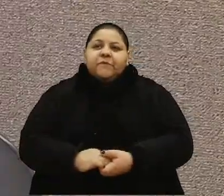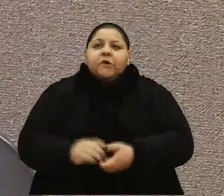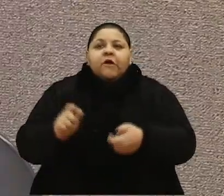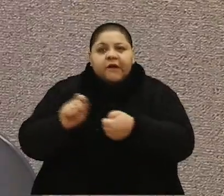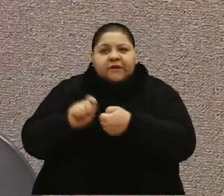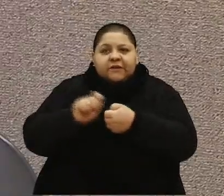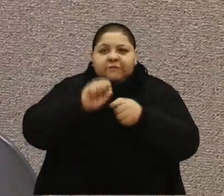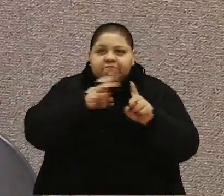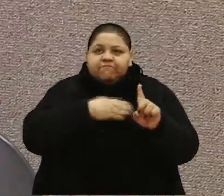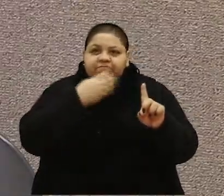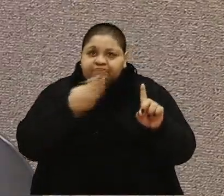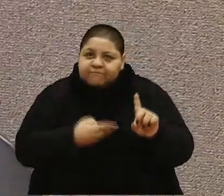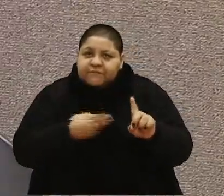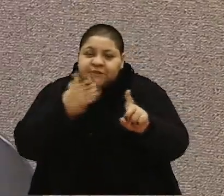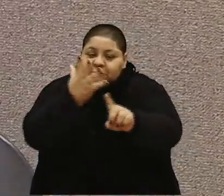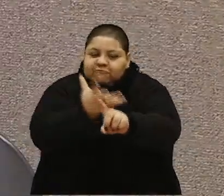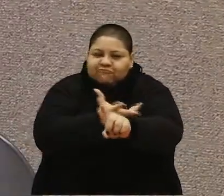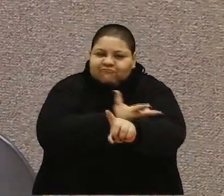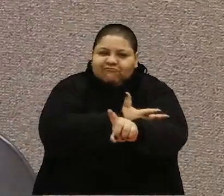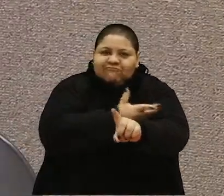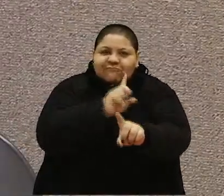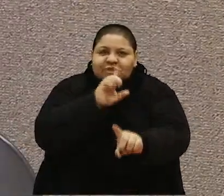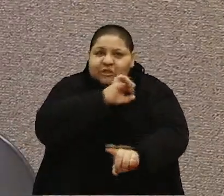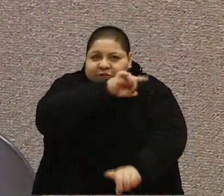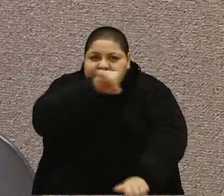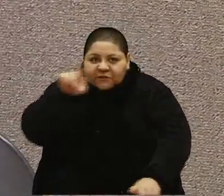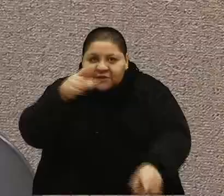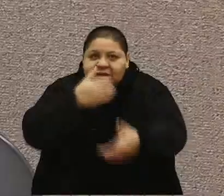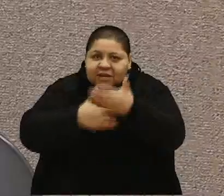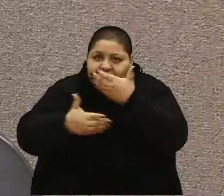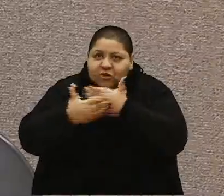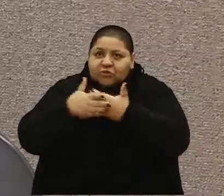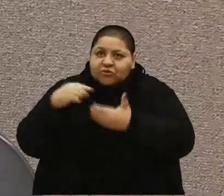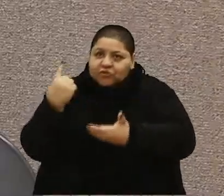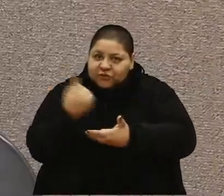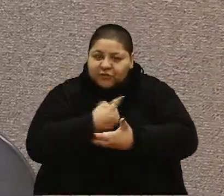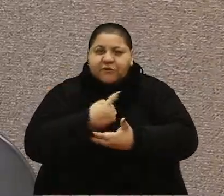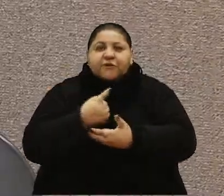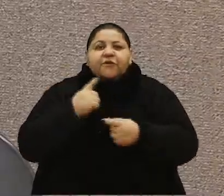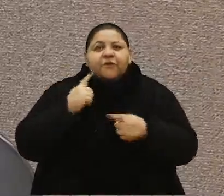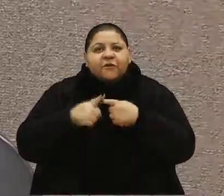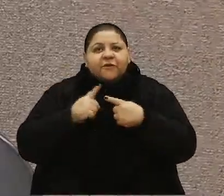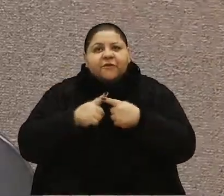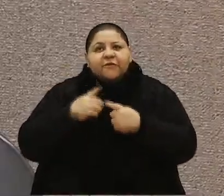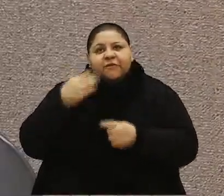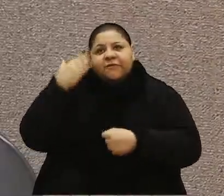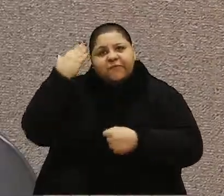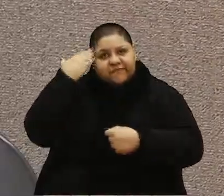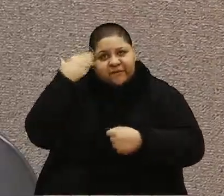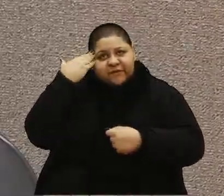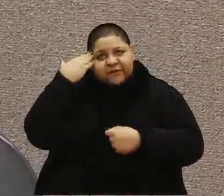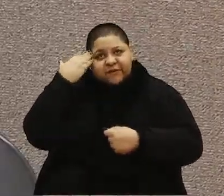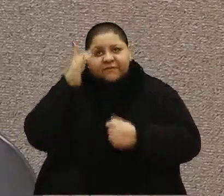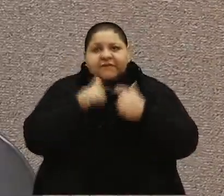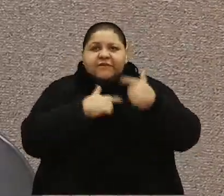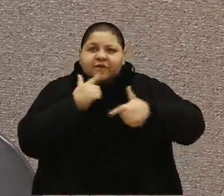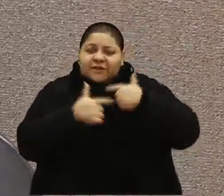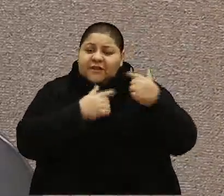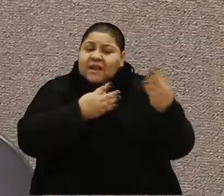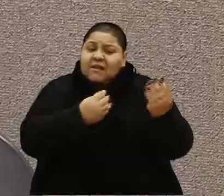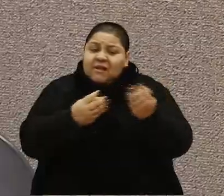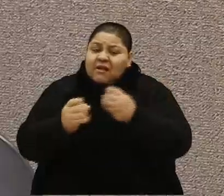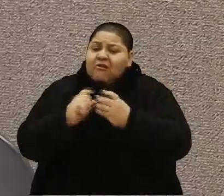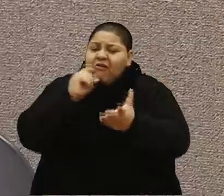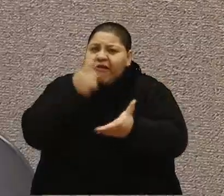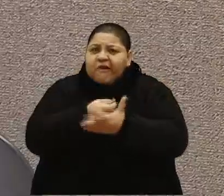essa homenagem, que nos emociona, não só a vocês, a todos nós, justamente porque a gente sabe que quem trabalha muito, quem